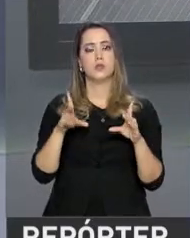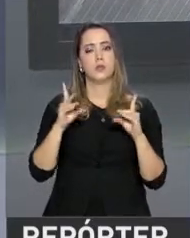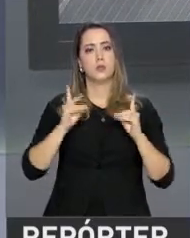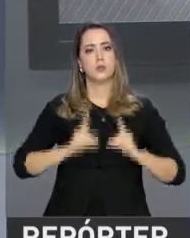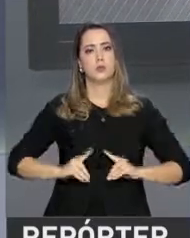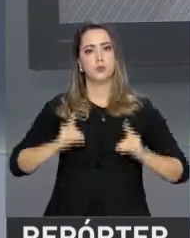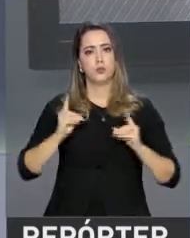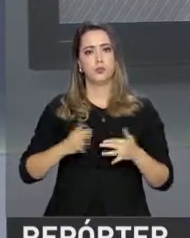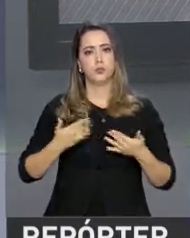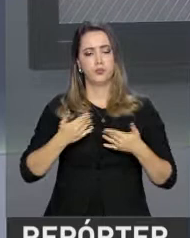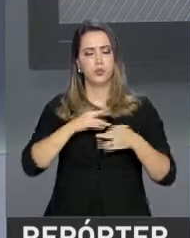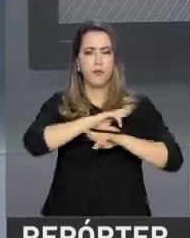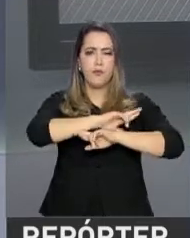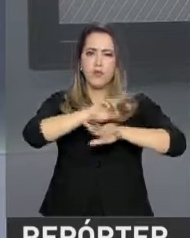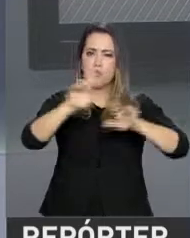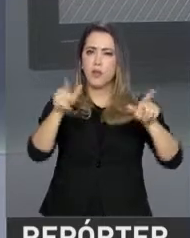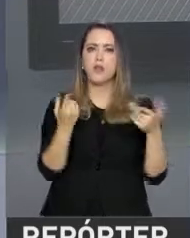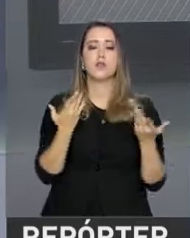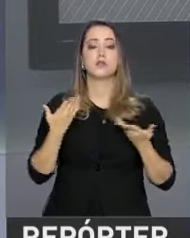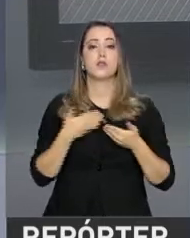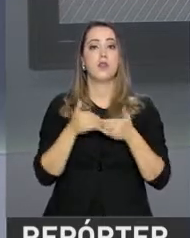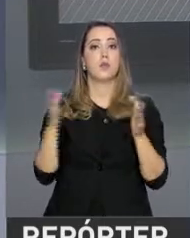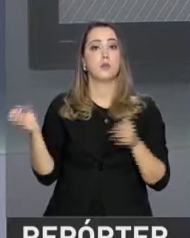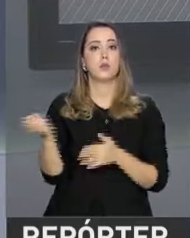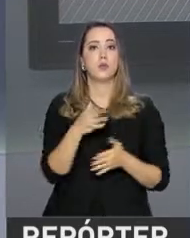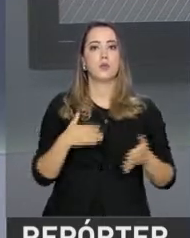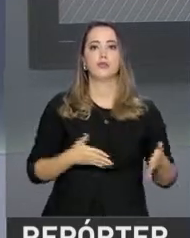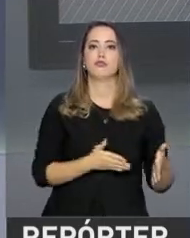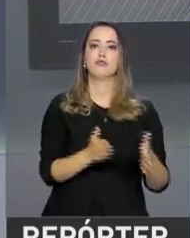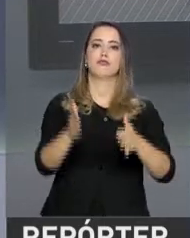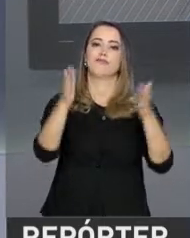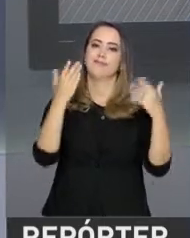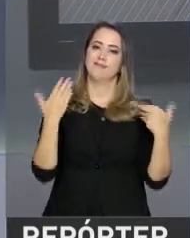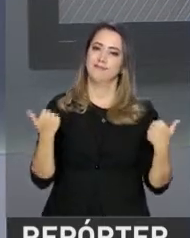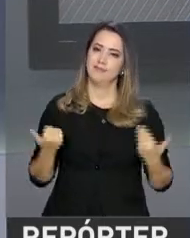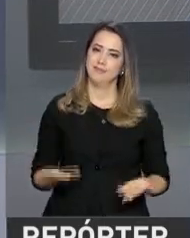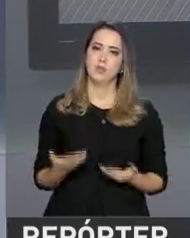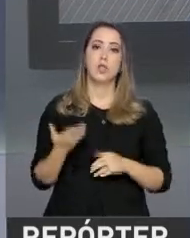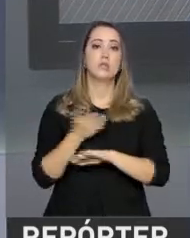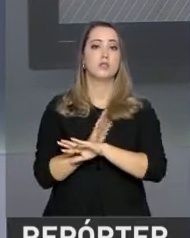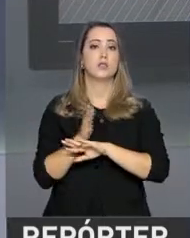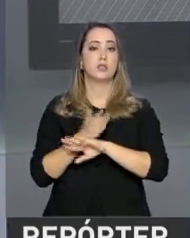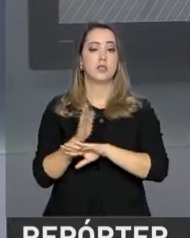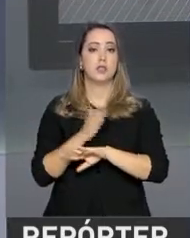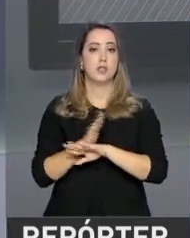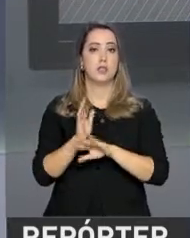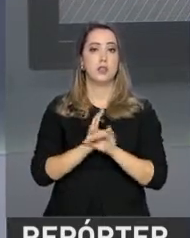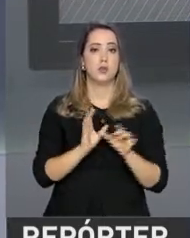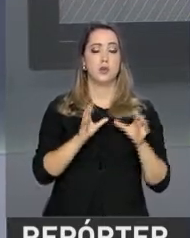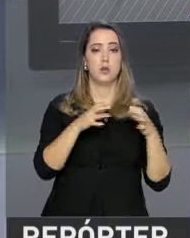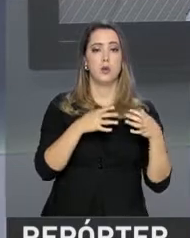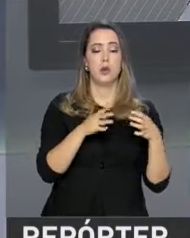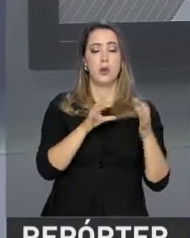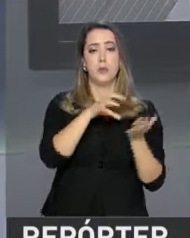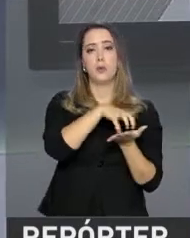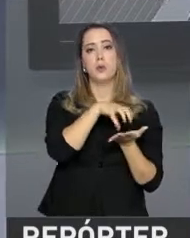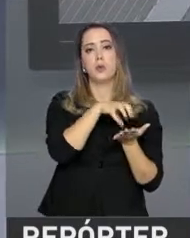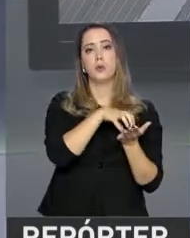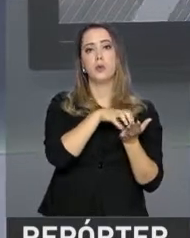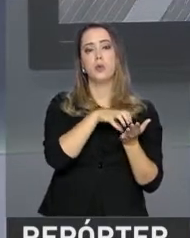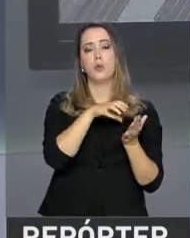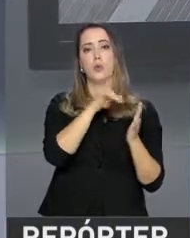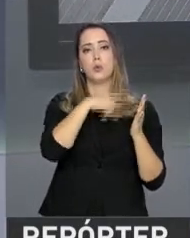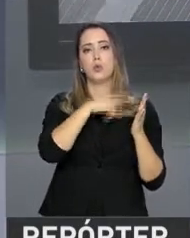abre um novo caminho na própria história eles foram capacitados pelo arquivo nacional e pela associação de pais e amigos